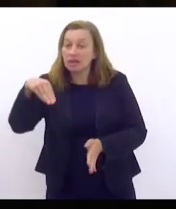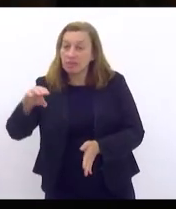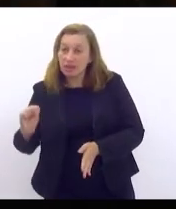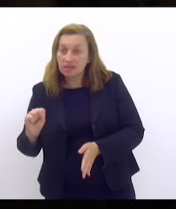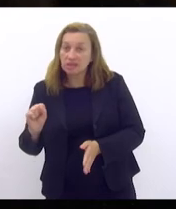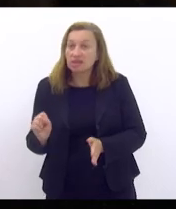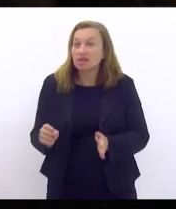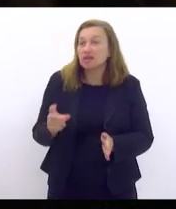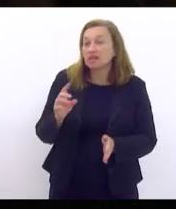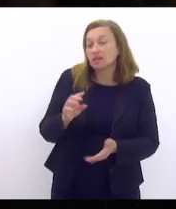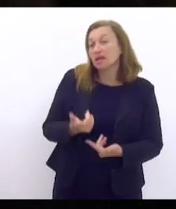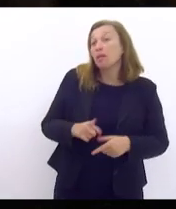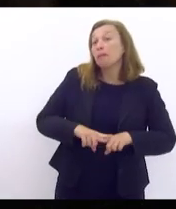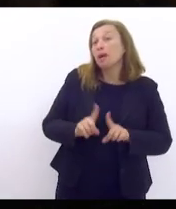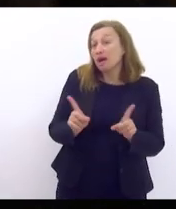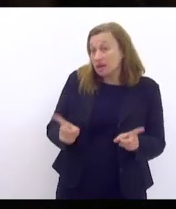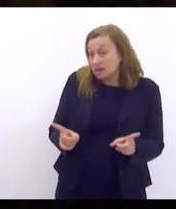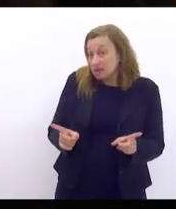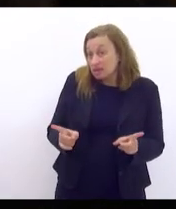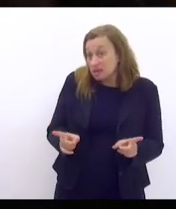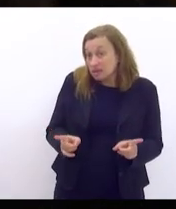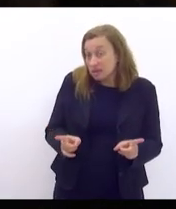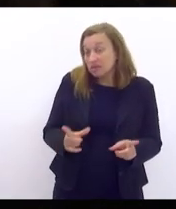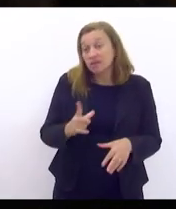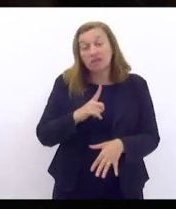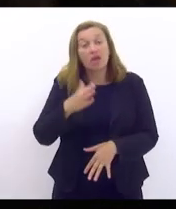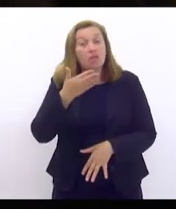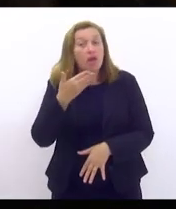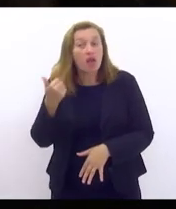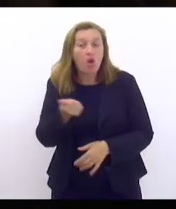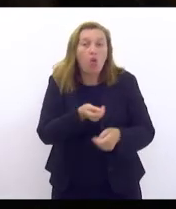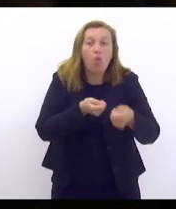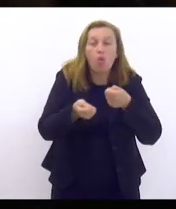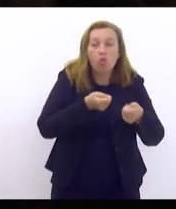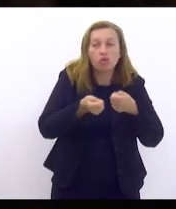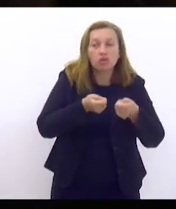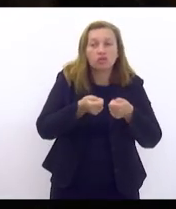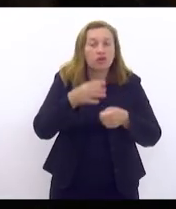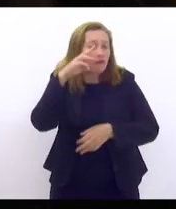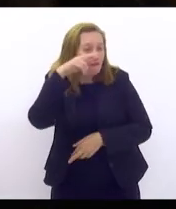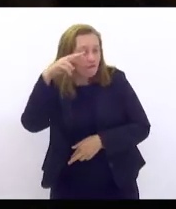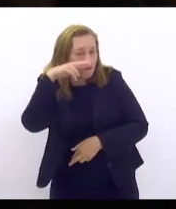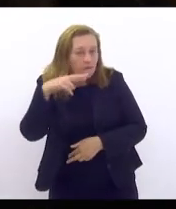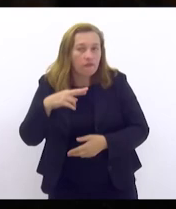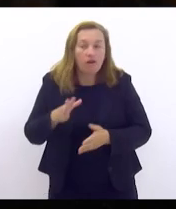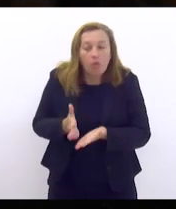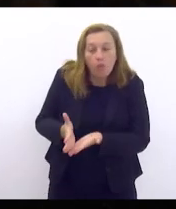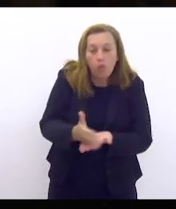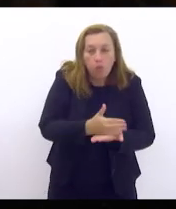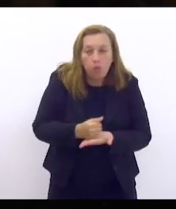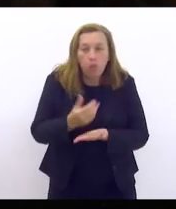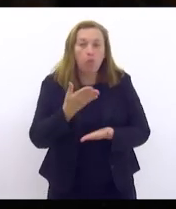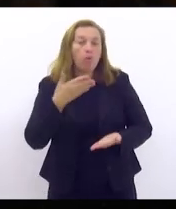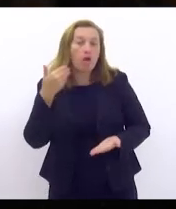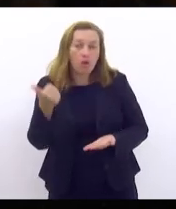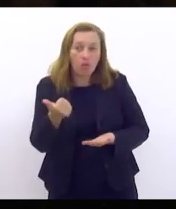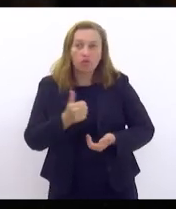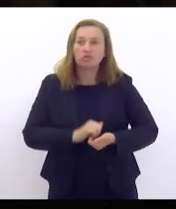nota Mas vai ter uma melhor controle uma melhor fiscalização uma melhor arrecadação